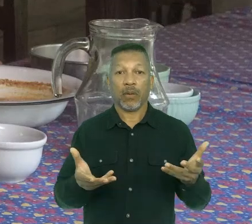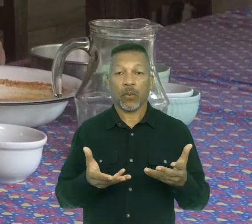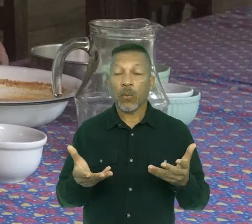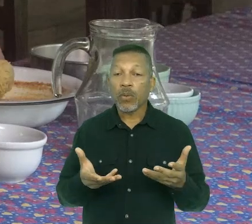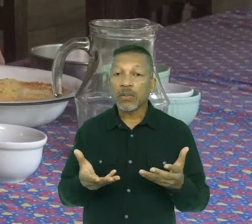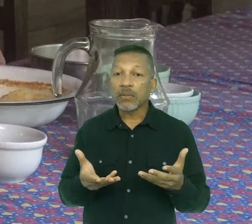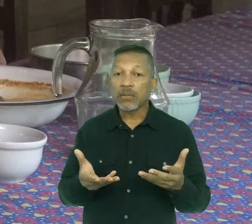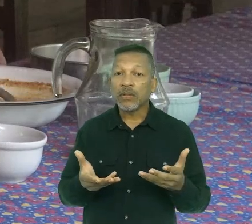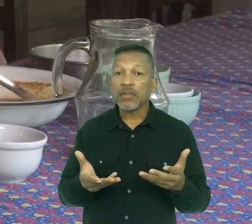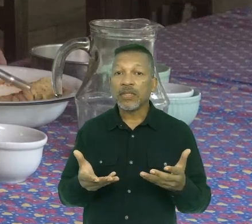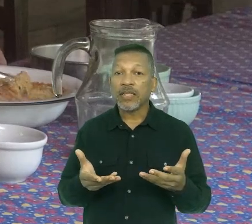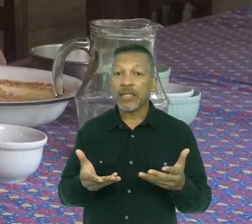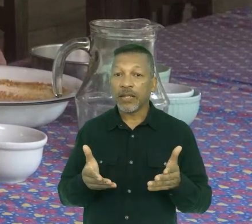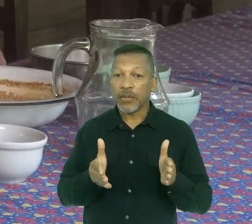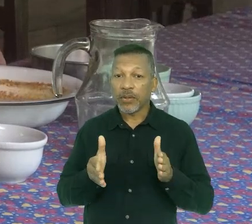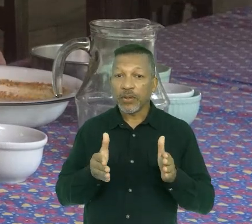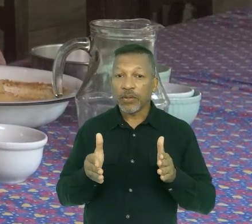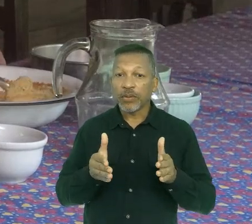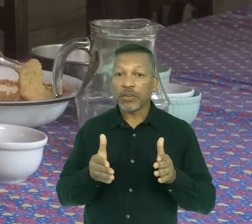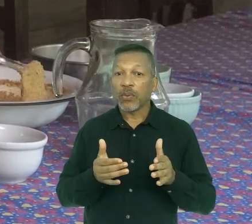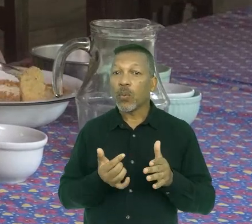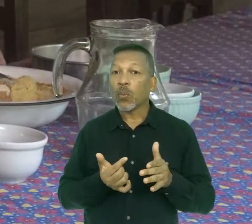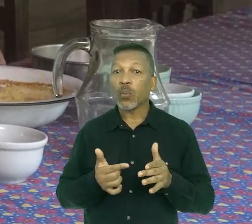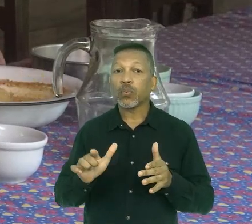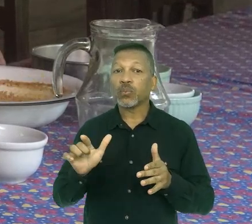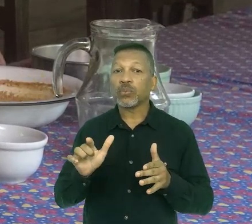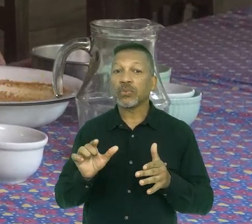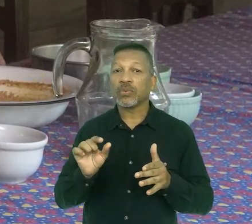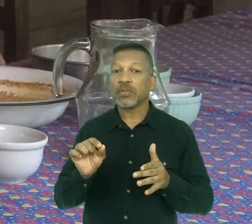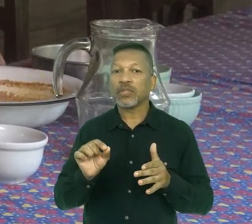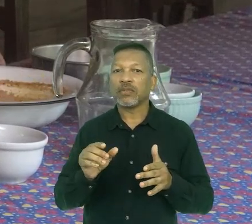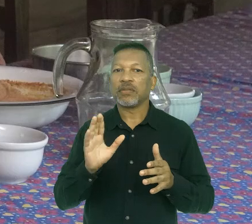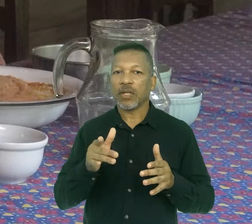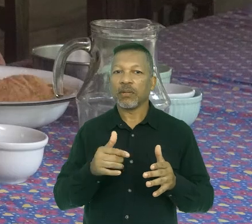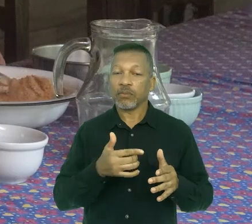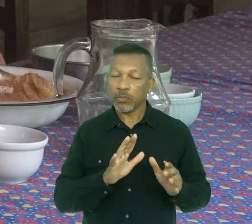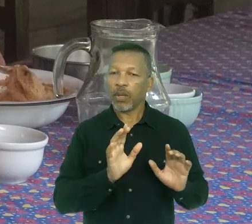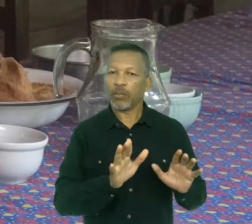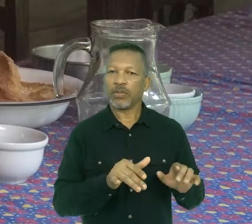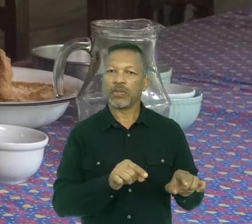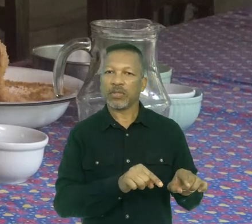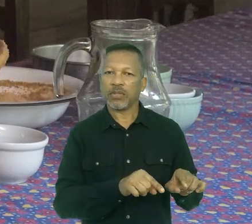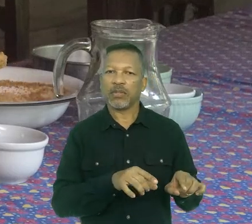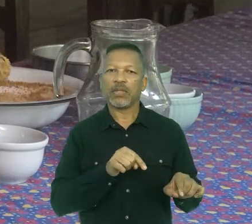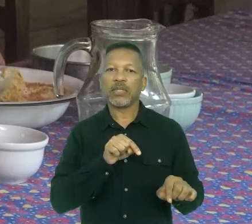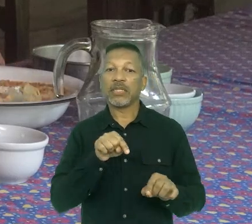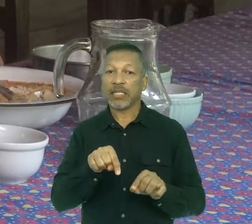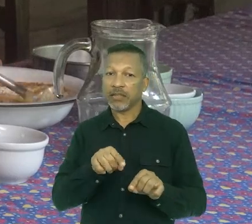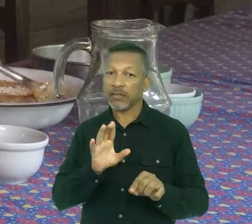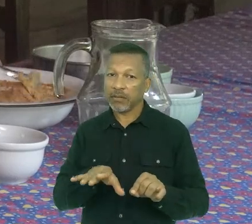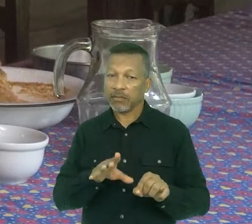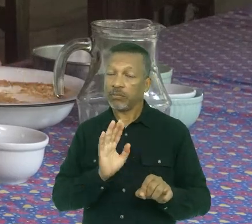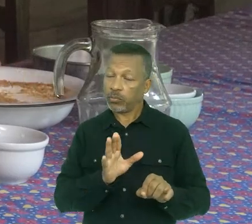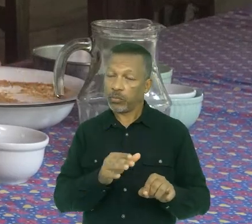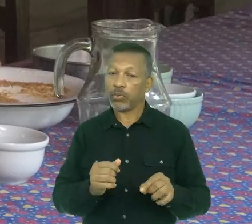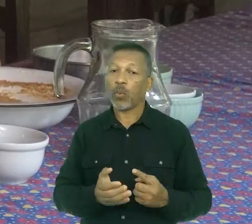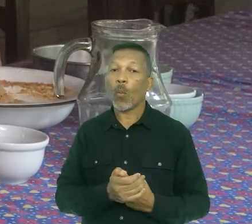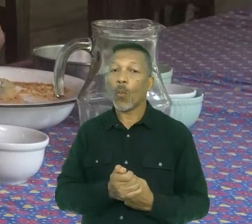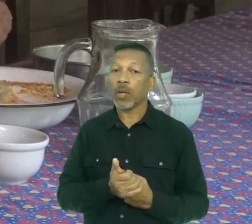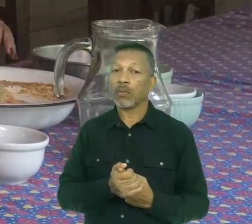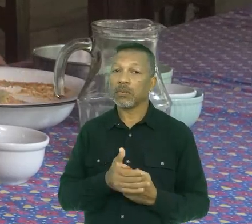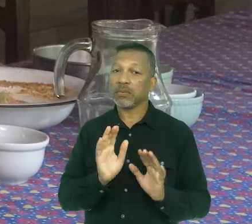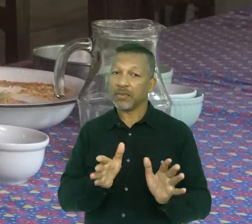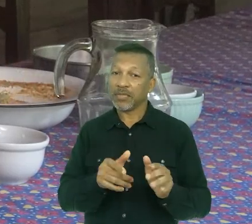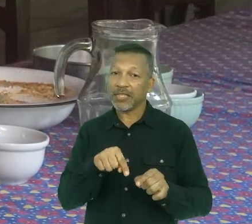Agora é o momento de colocar o outro. Ovo eu já coloquei, vou colocar Não, agora. esse aqui que você colocou agora. Coloquei o amendoim,